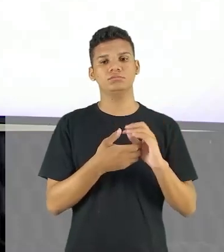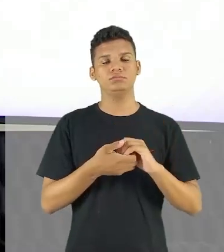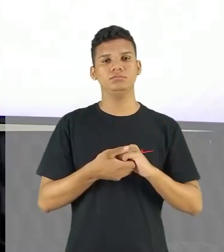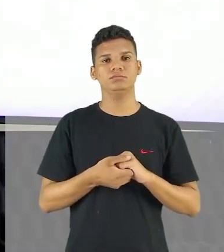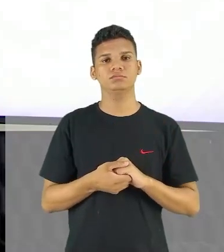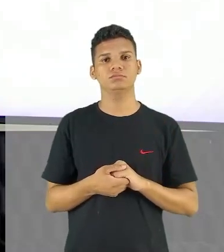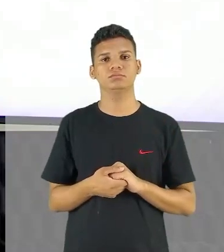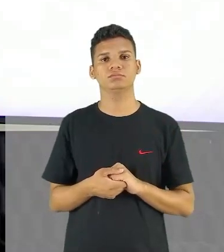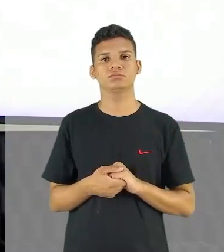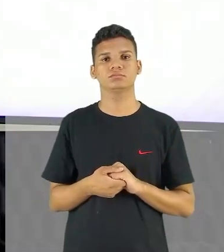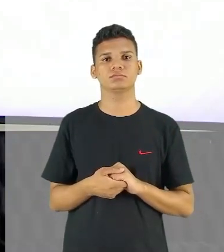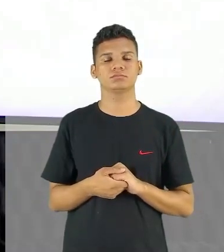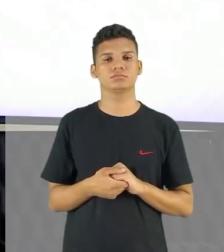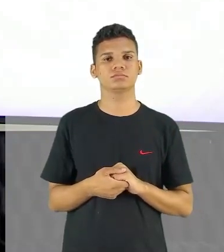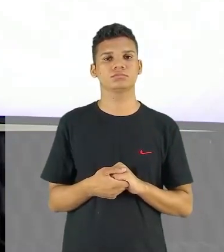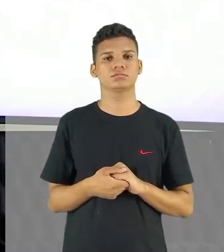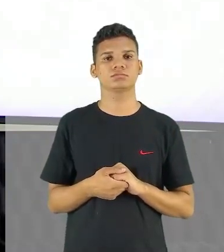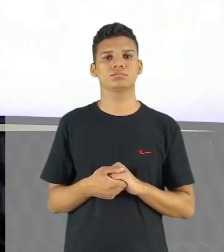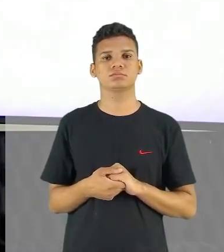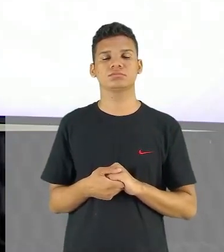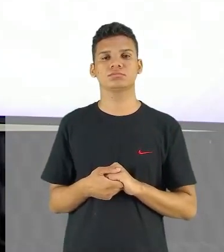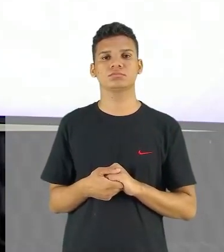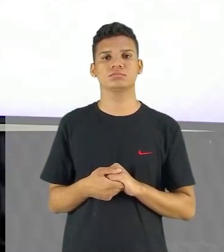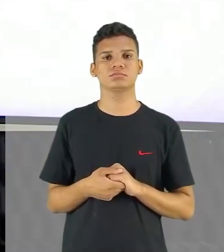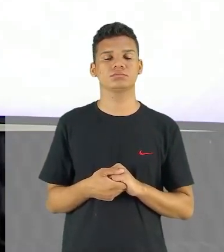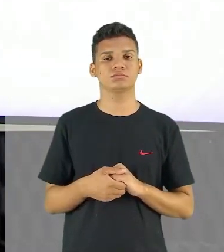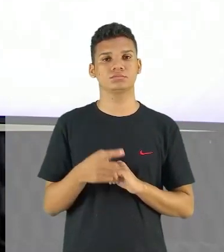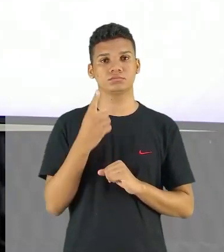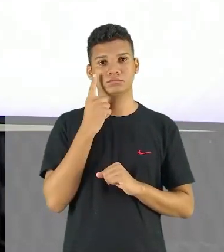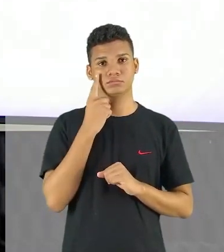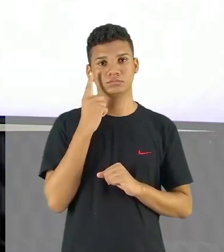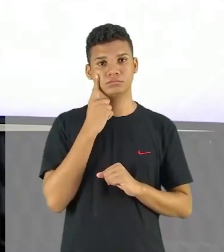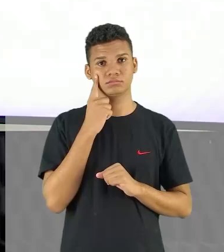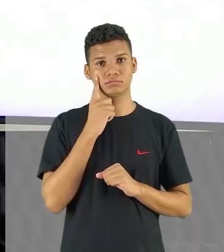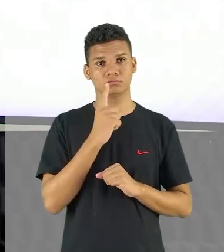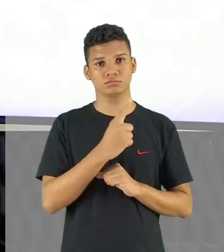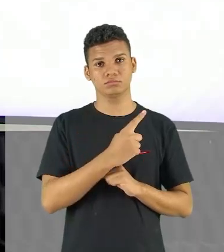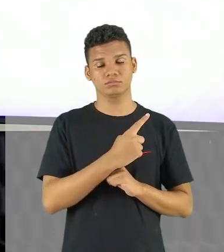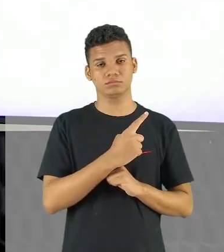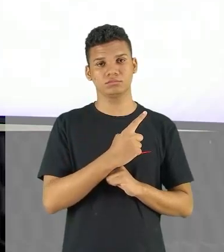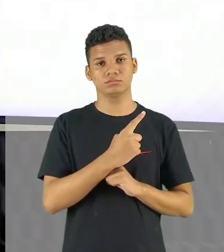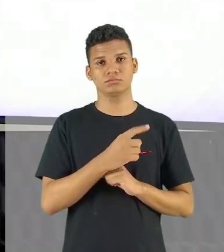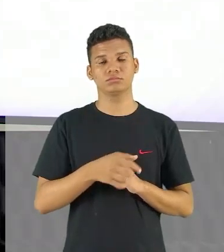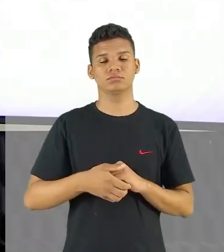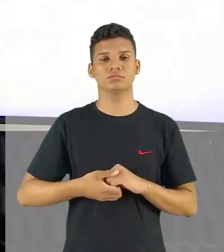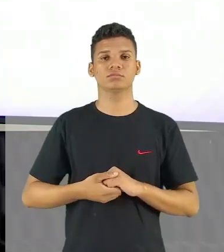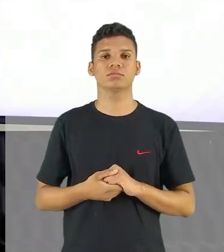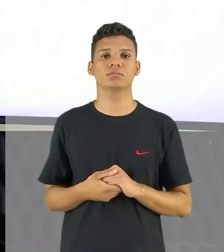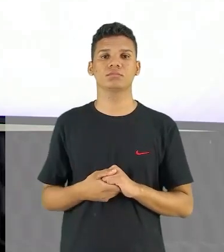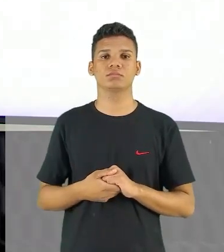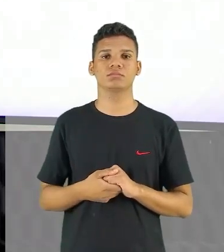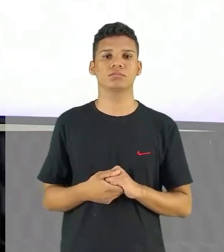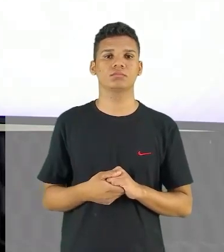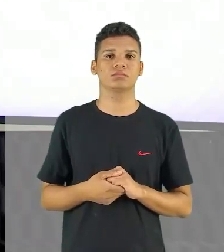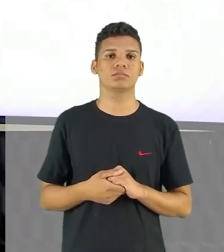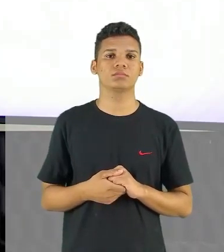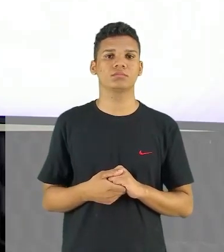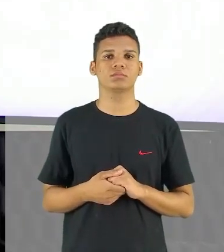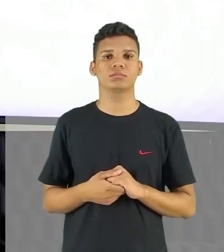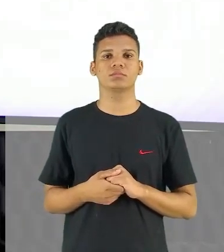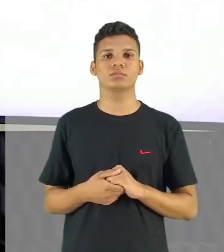de palmilhar léguas e léguas para negociar um sabiá por 60 mil réis.